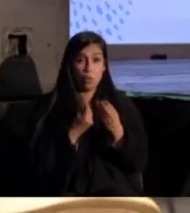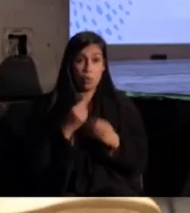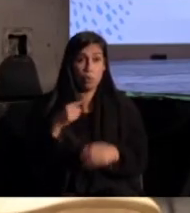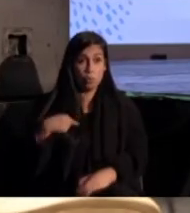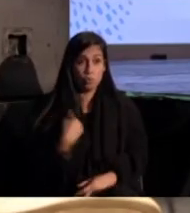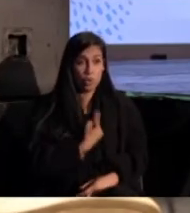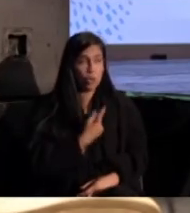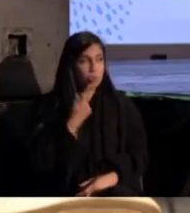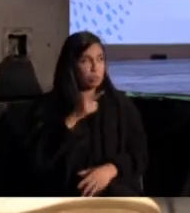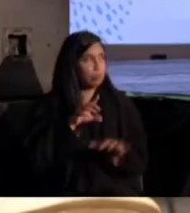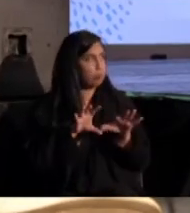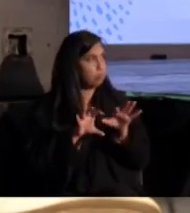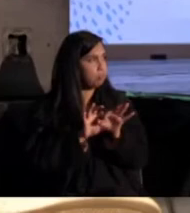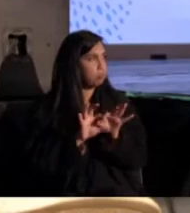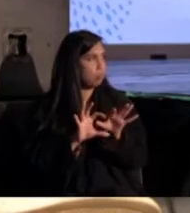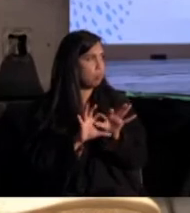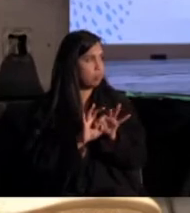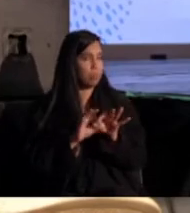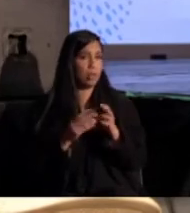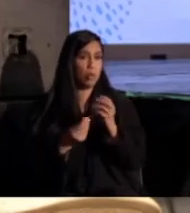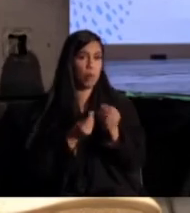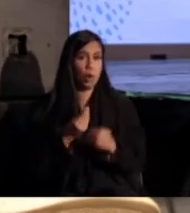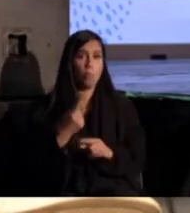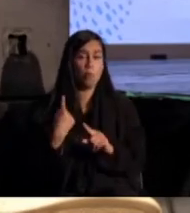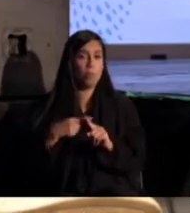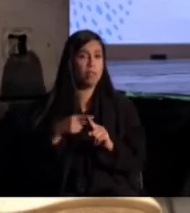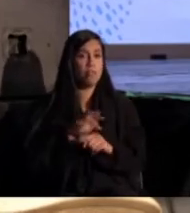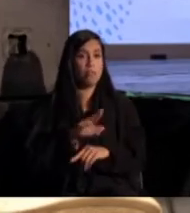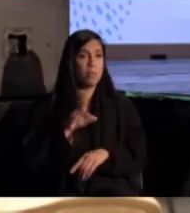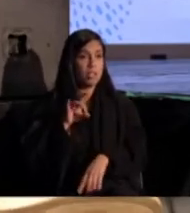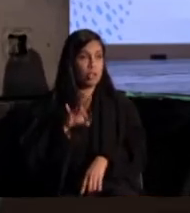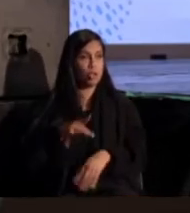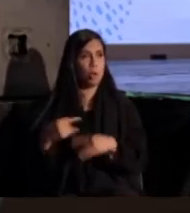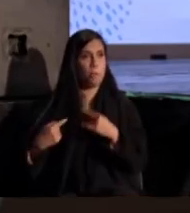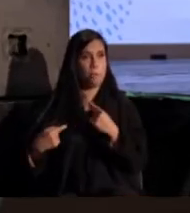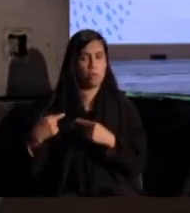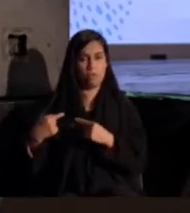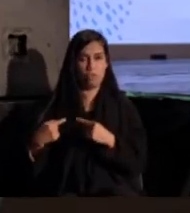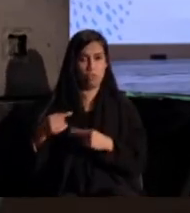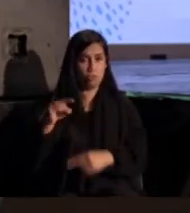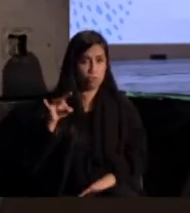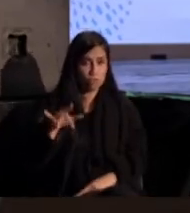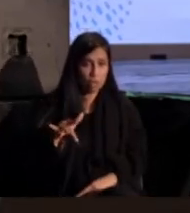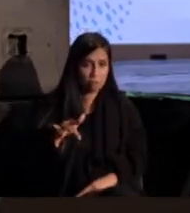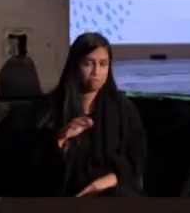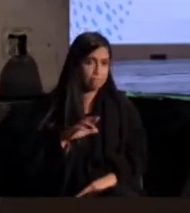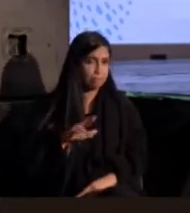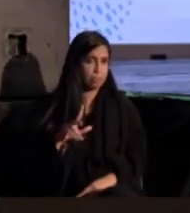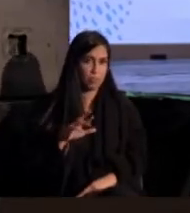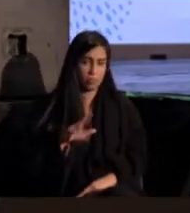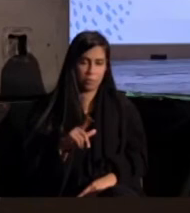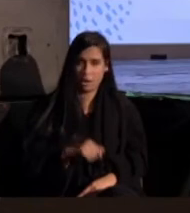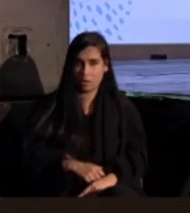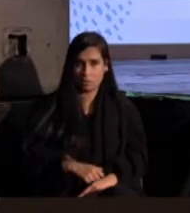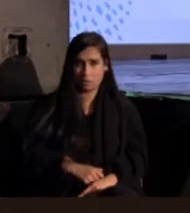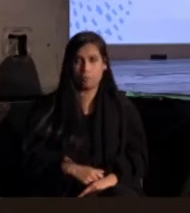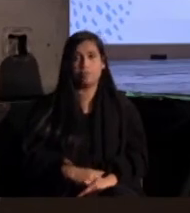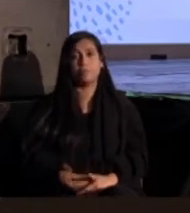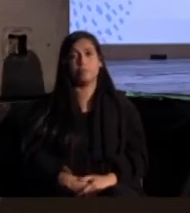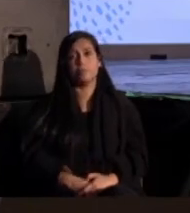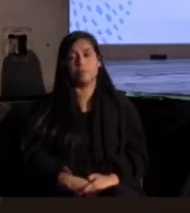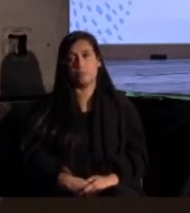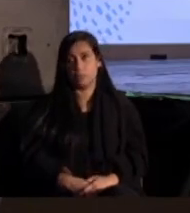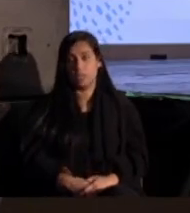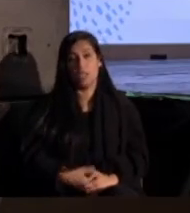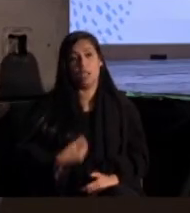coisas, que não deixam de ser relações políticas, relações de produção de uma existência, de produção de